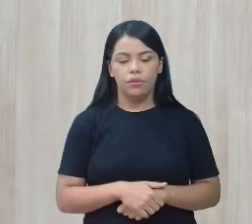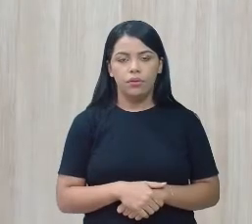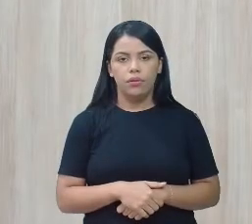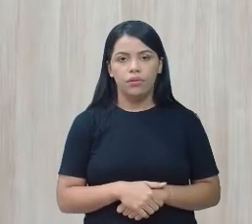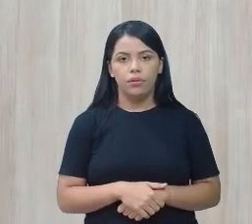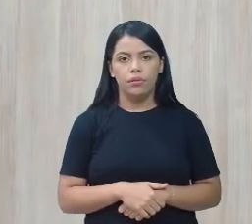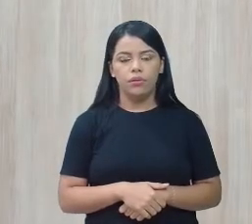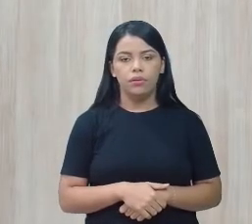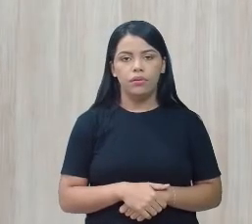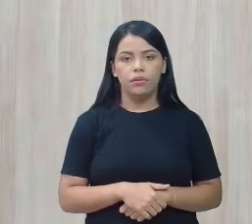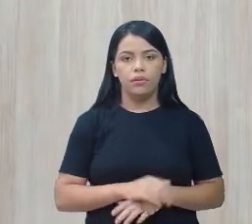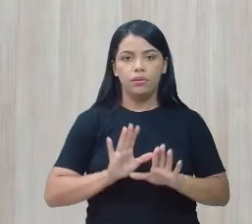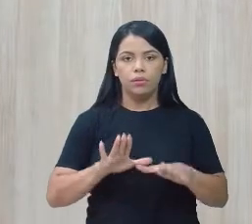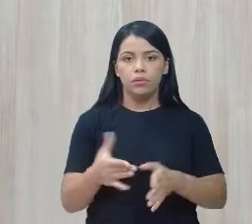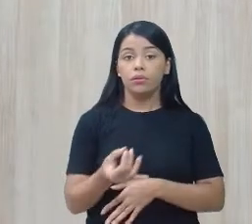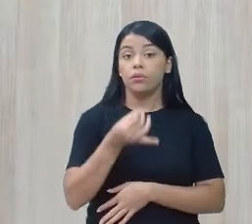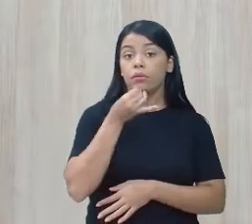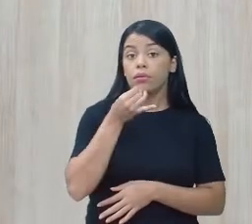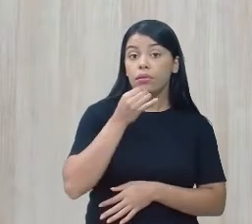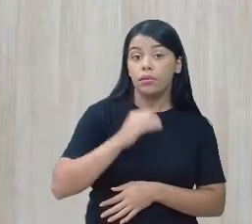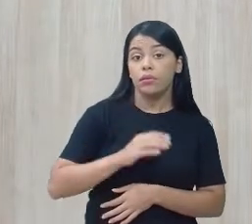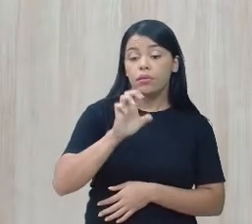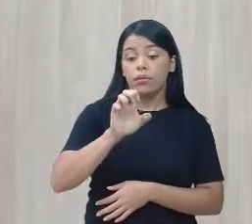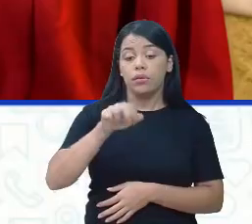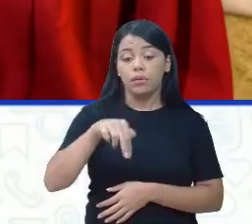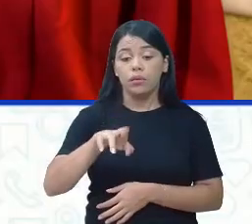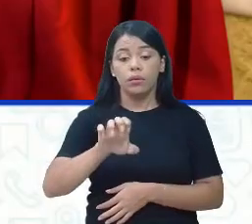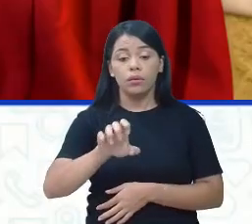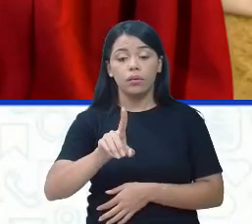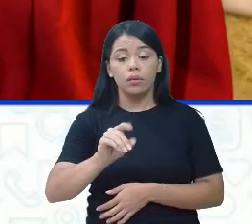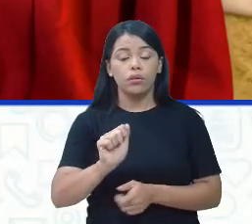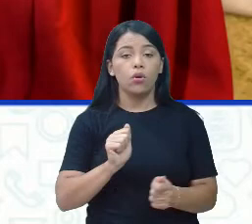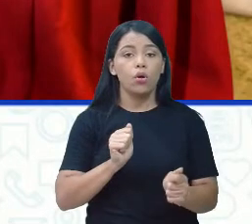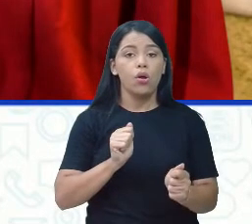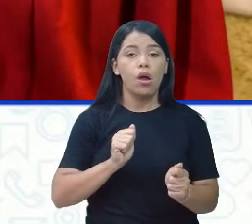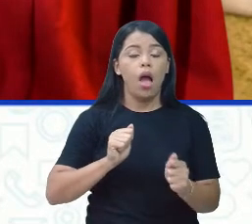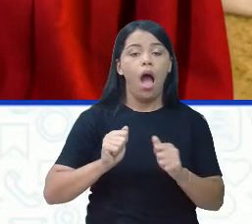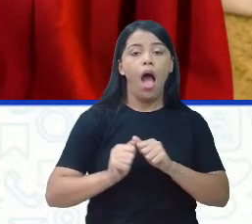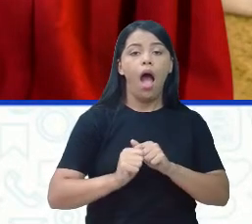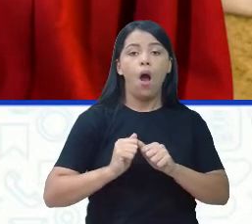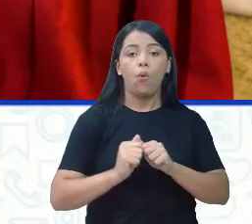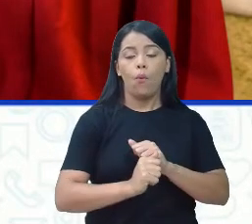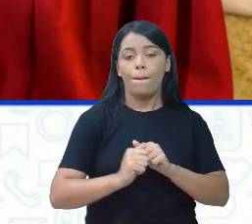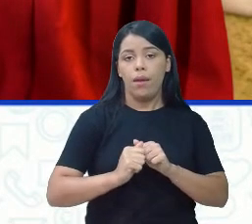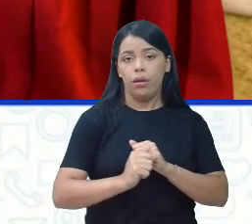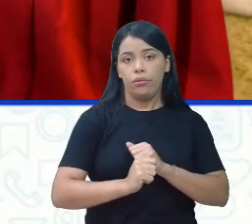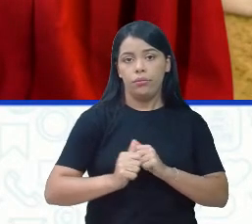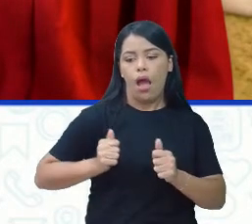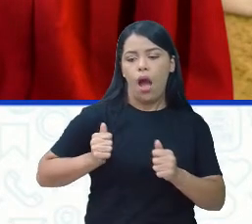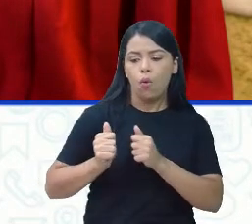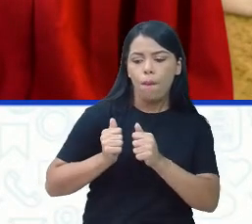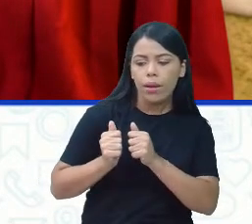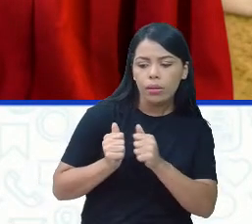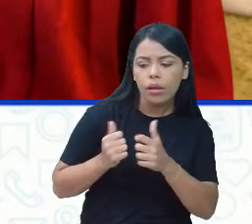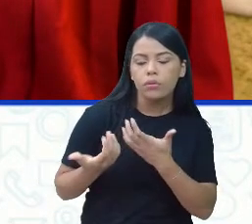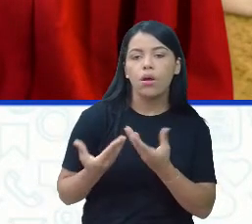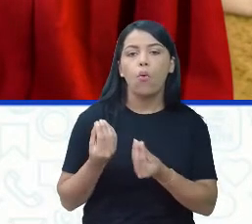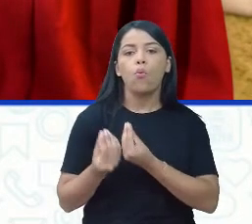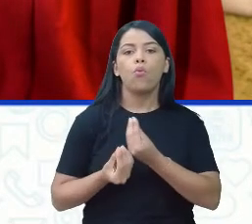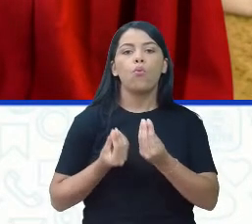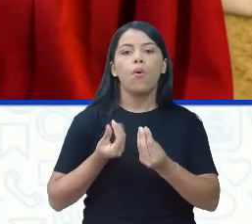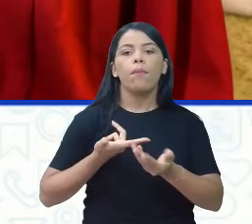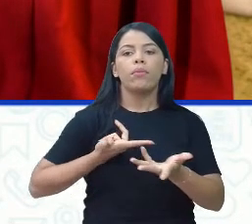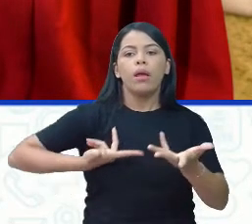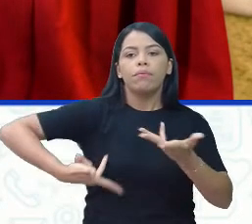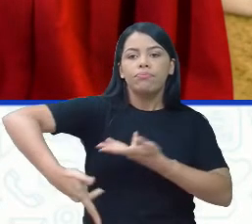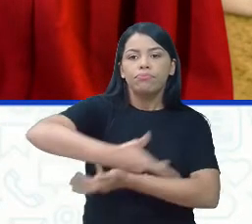né? O enredo é o argumento, é a trama da história, ao redor dela circulam as